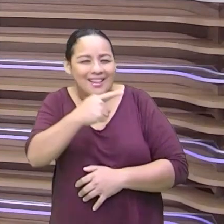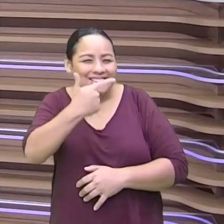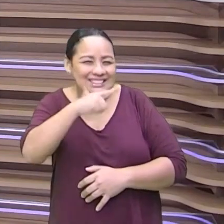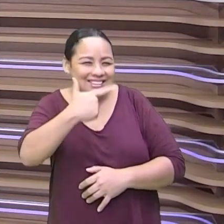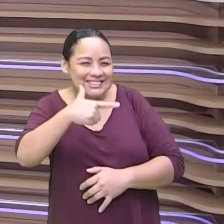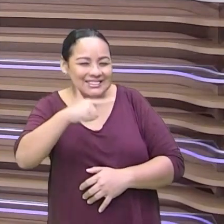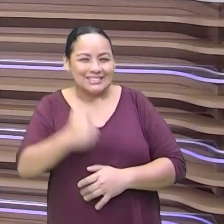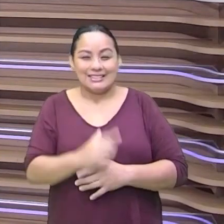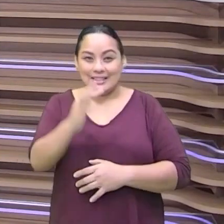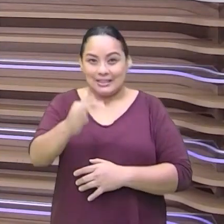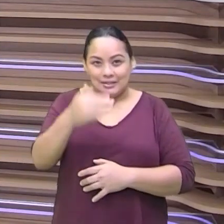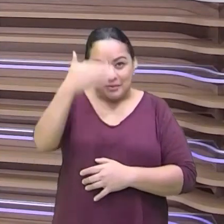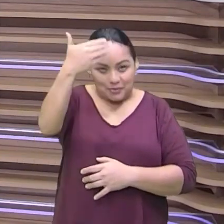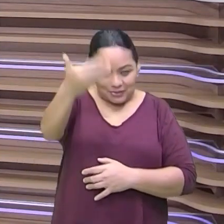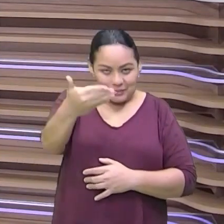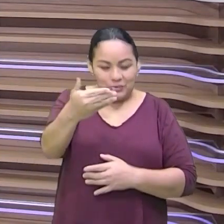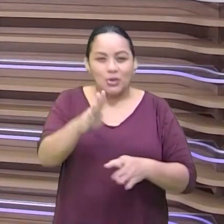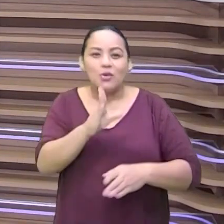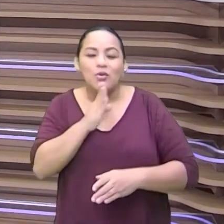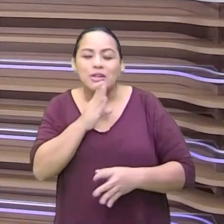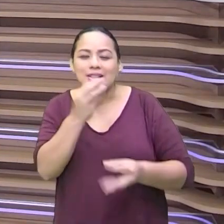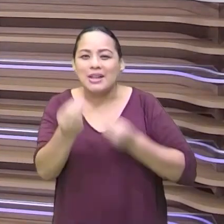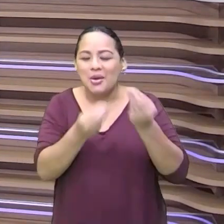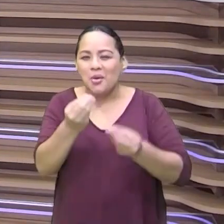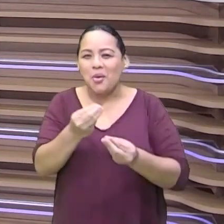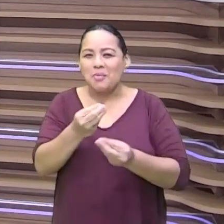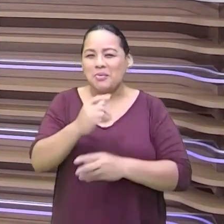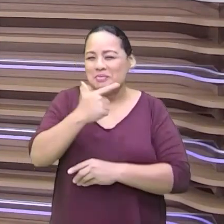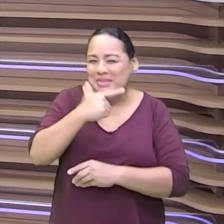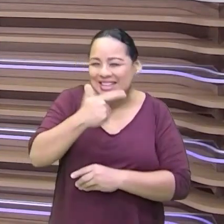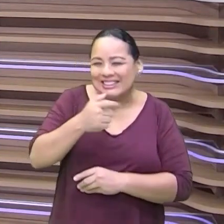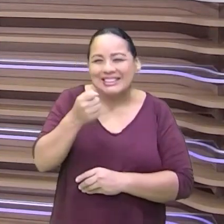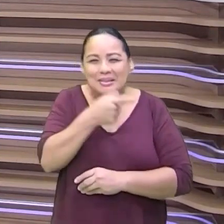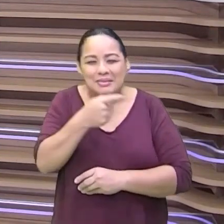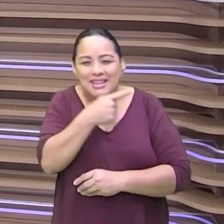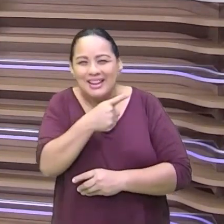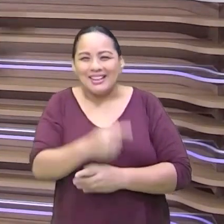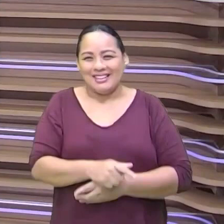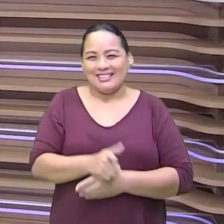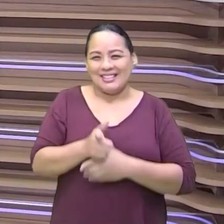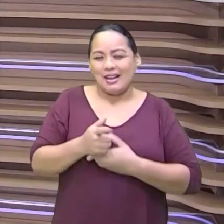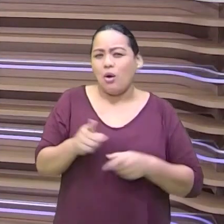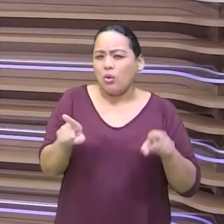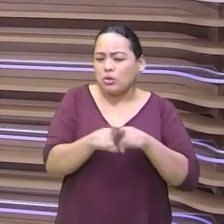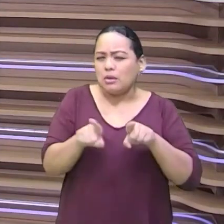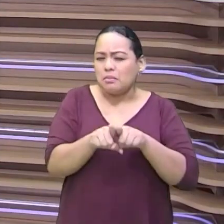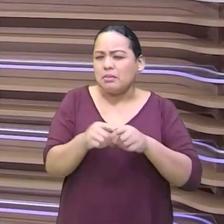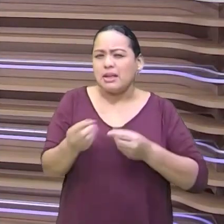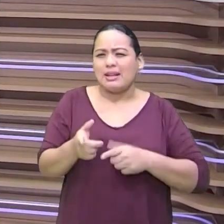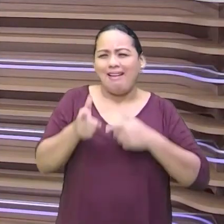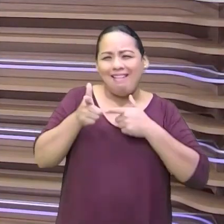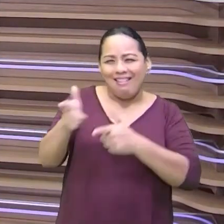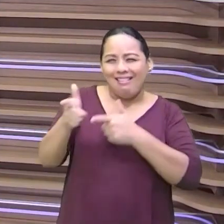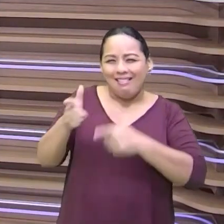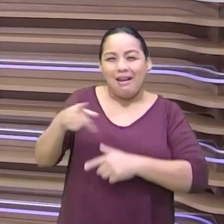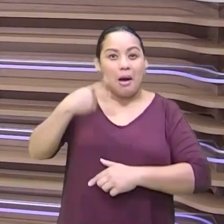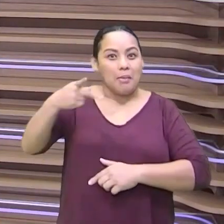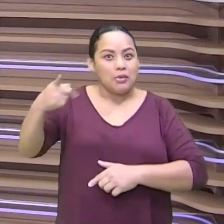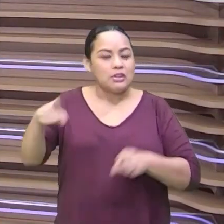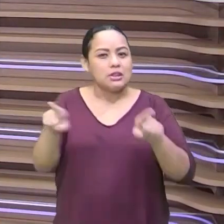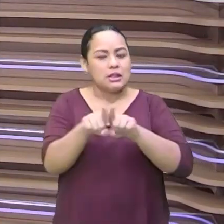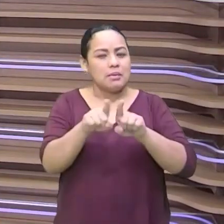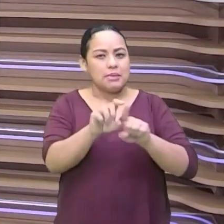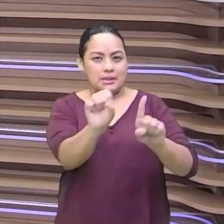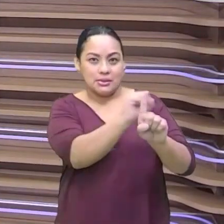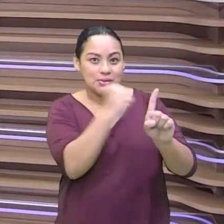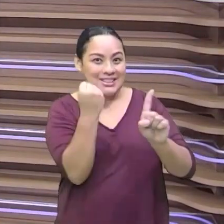na frente a tirinha com um tom de sátira, não é? Com um tom de sátira política ou até mesmo social. Agora